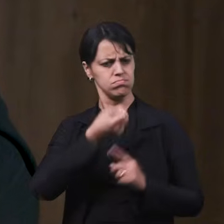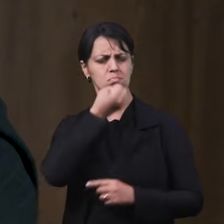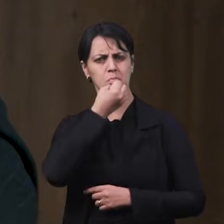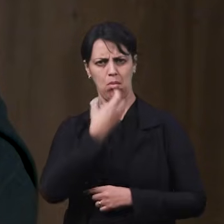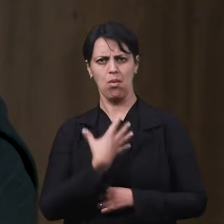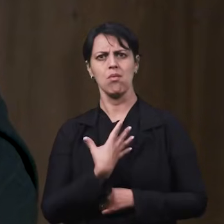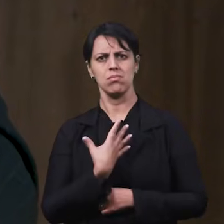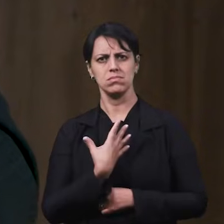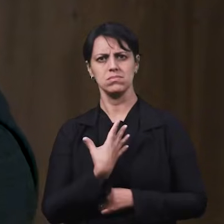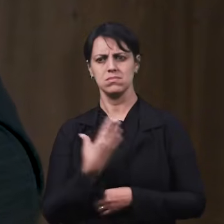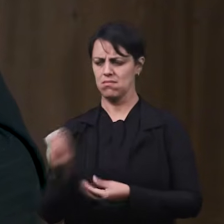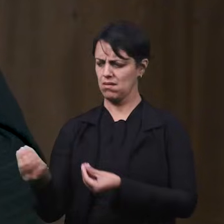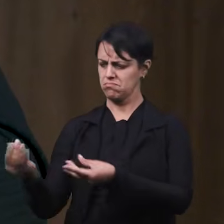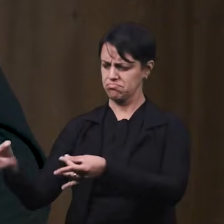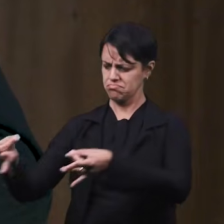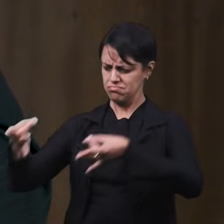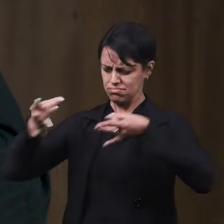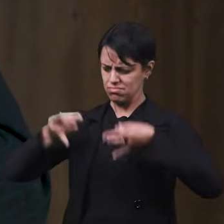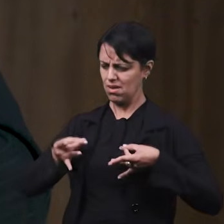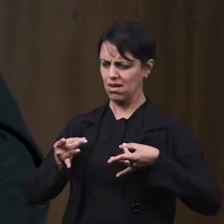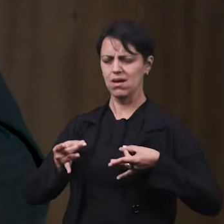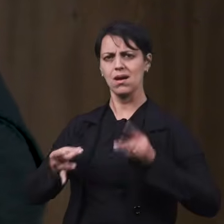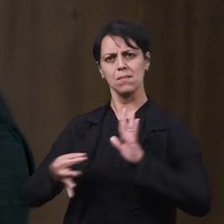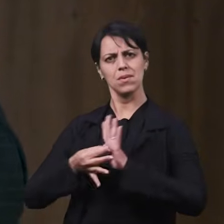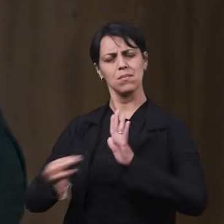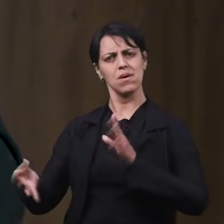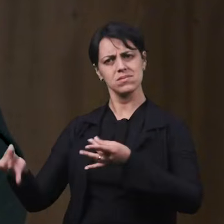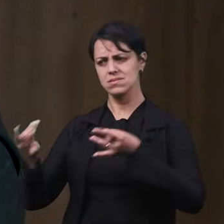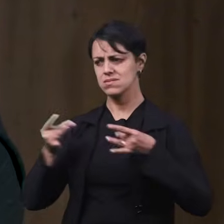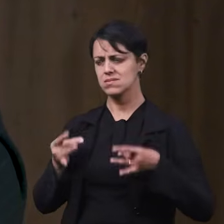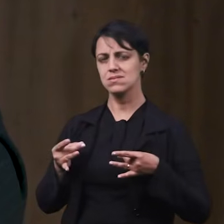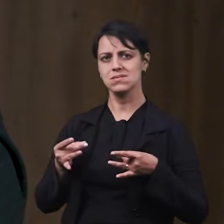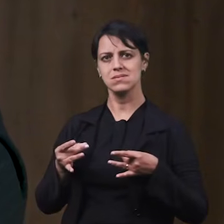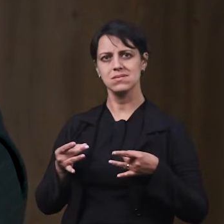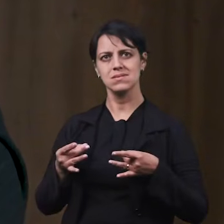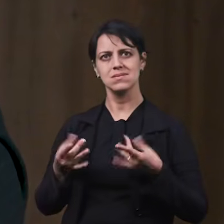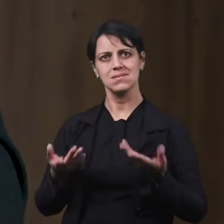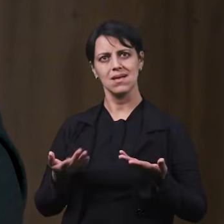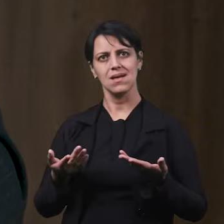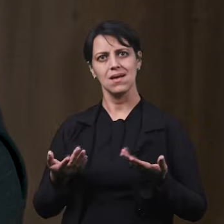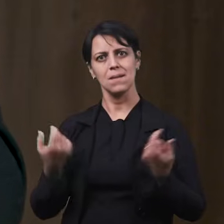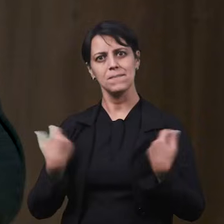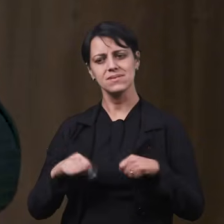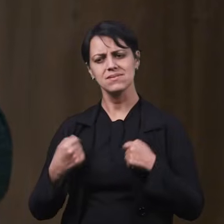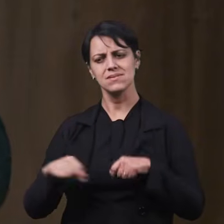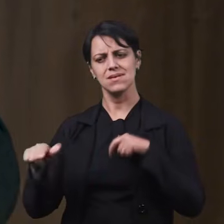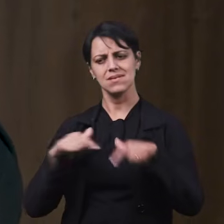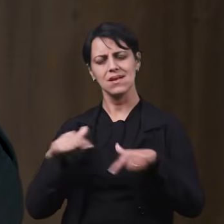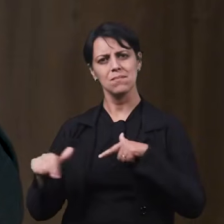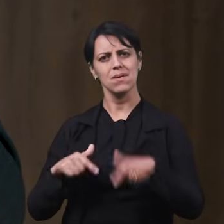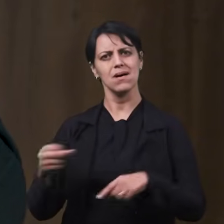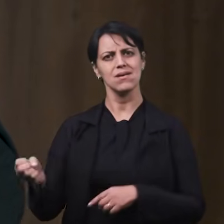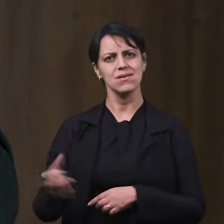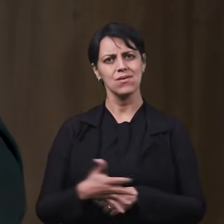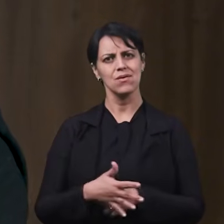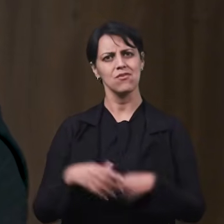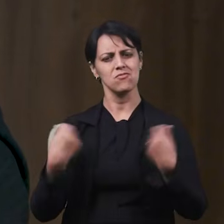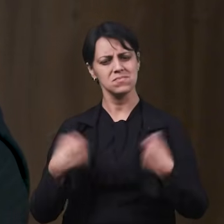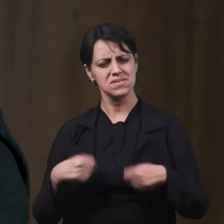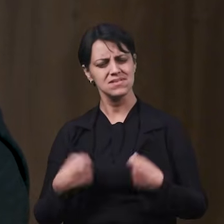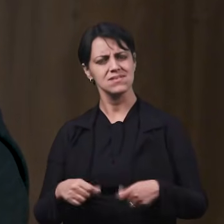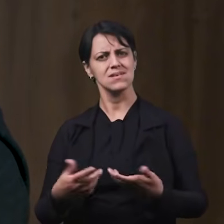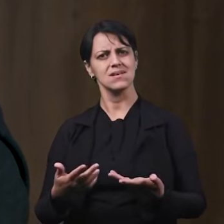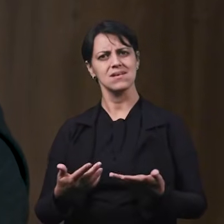da época, no momento em que ele estava voltando e precisando de um novo emprego, precisando ser ali